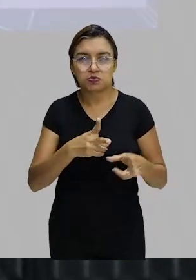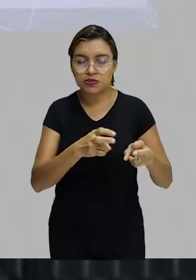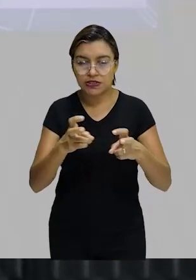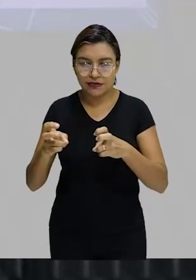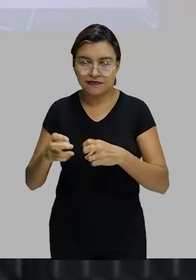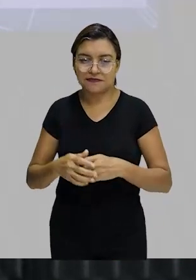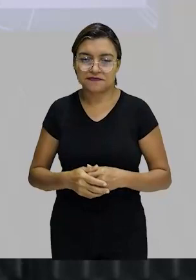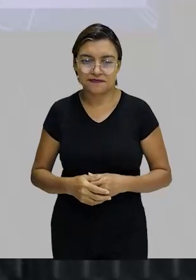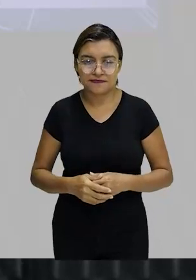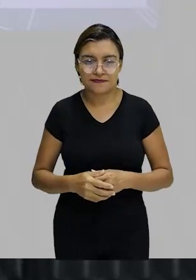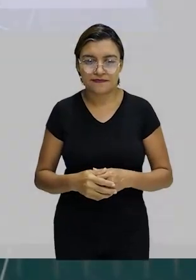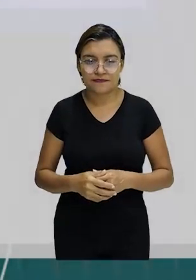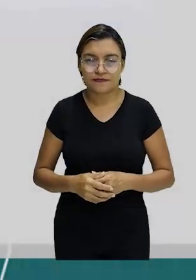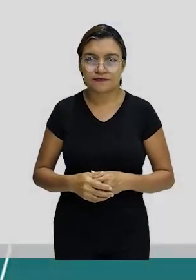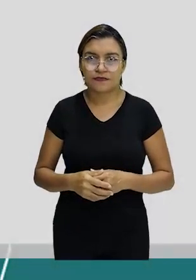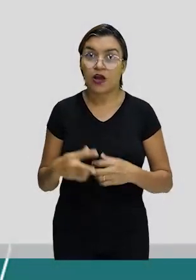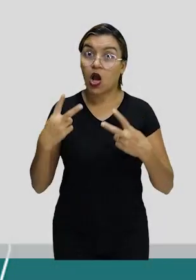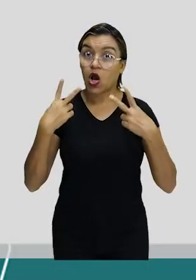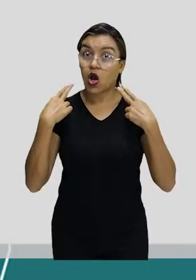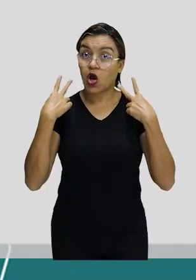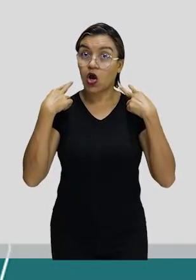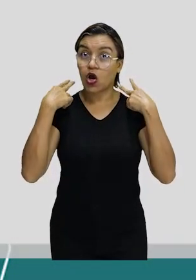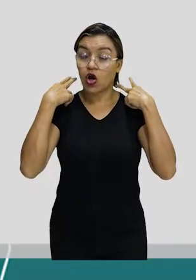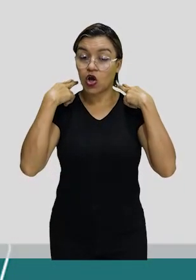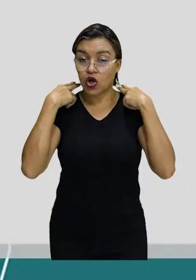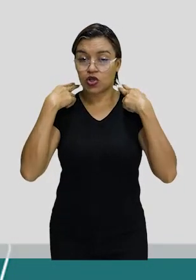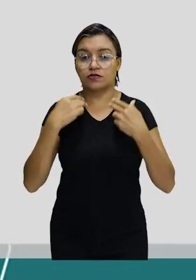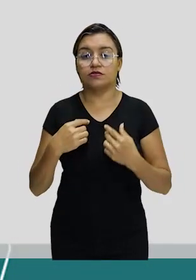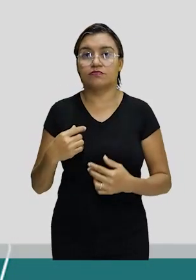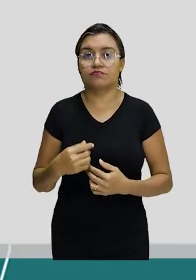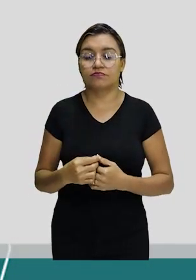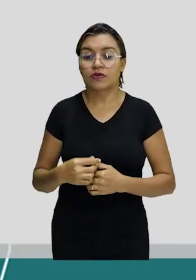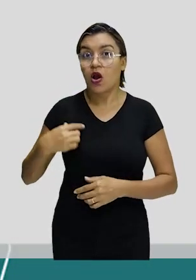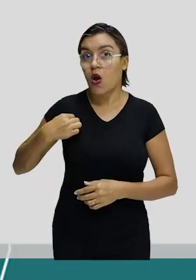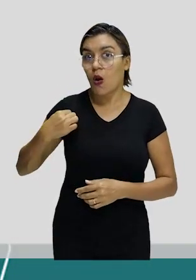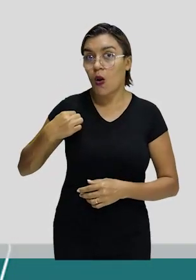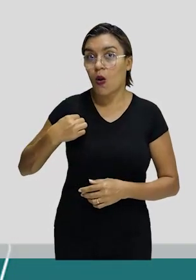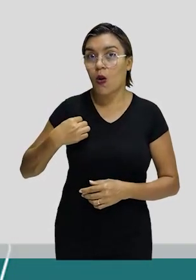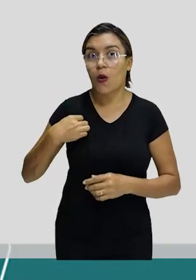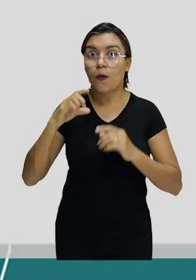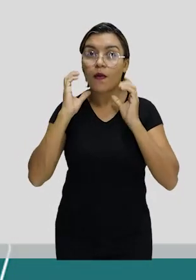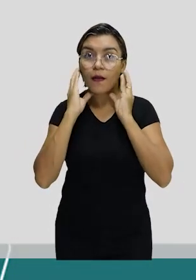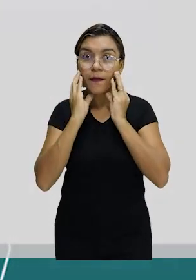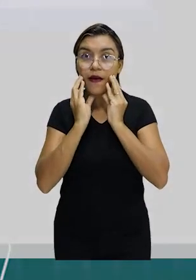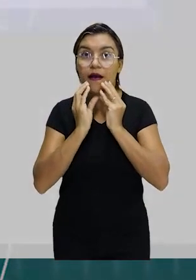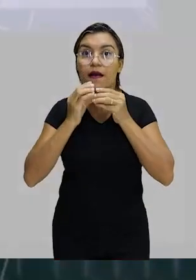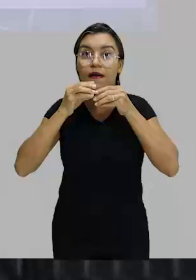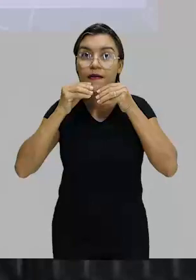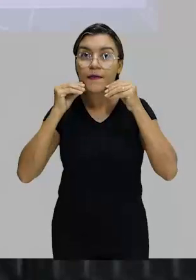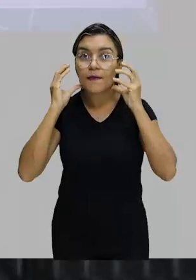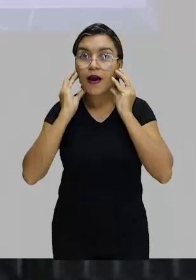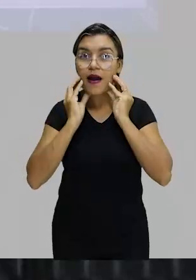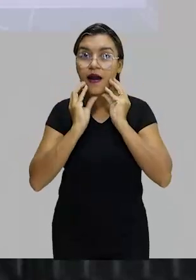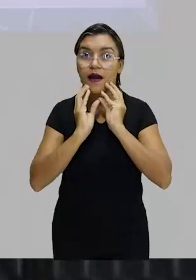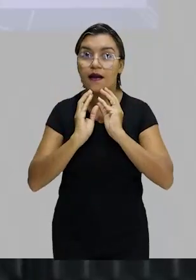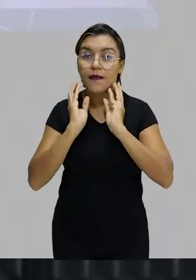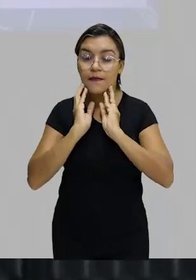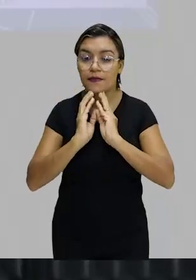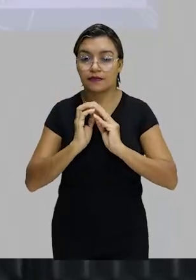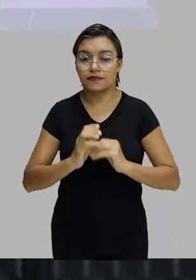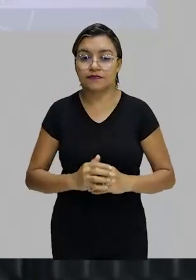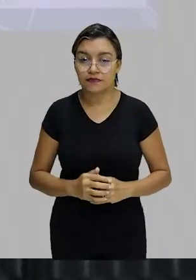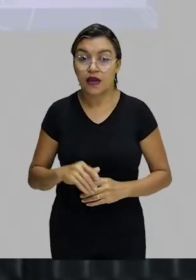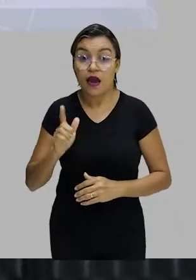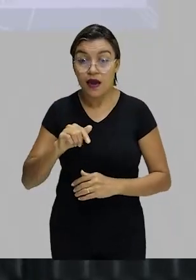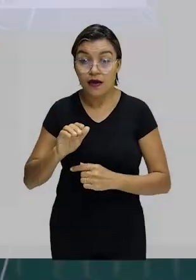observa. Corte de cabelo, roupas, barba, cabelo, no caso masculino, são manifestações da